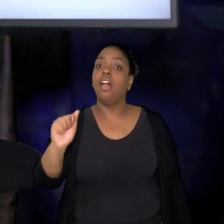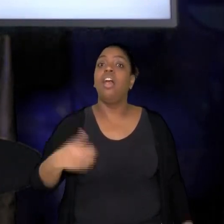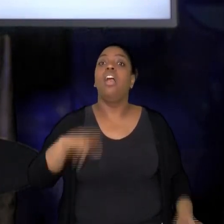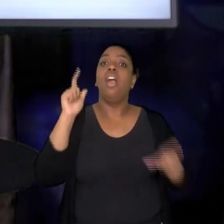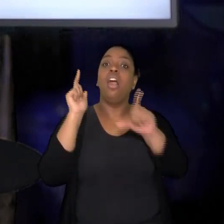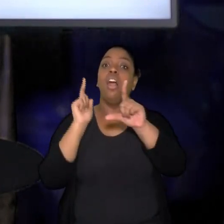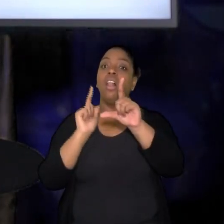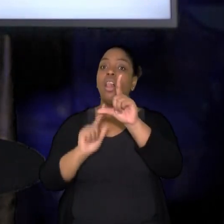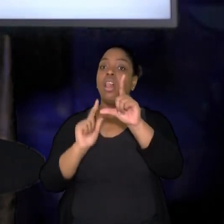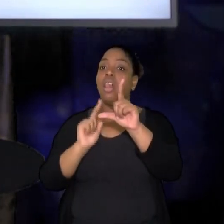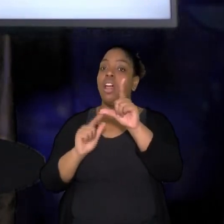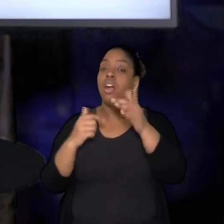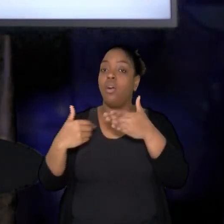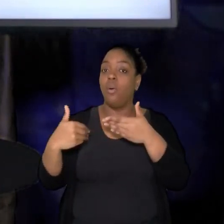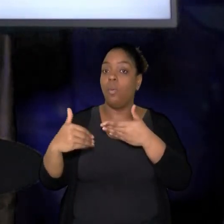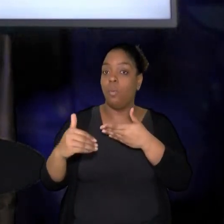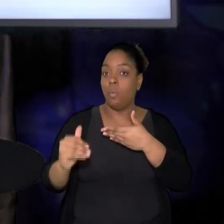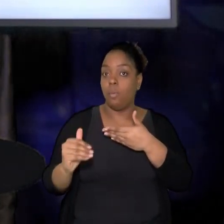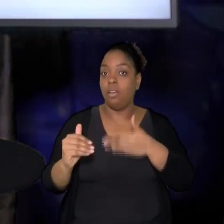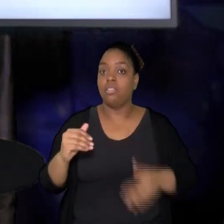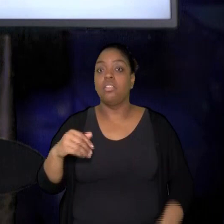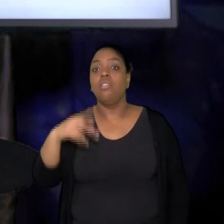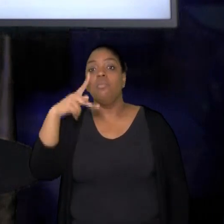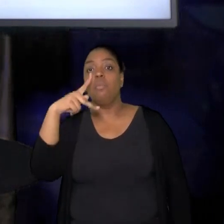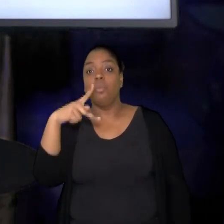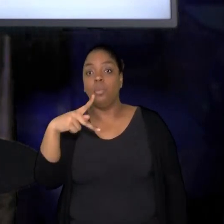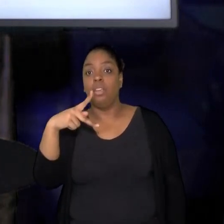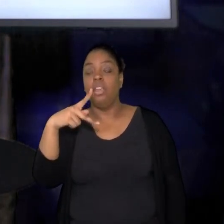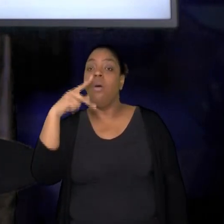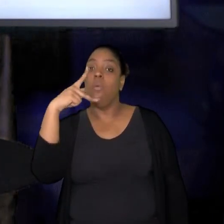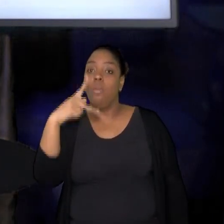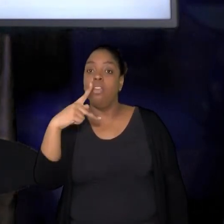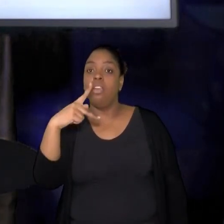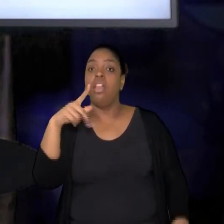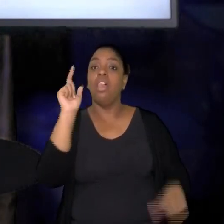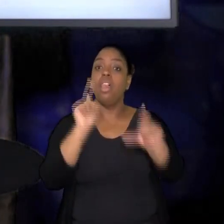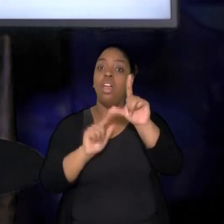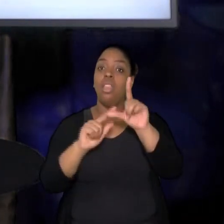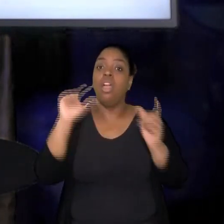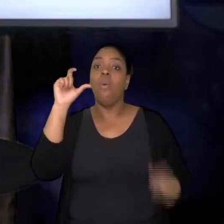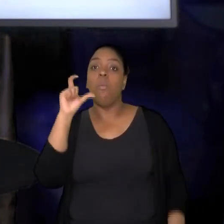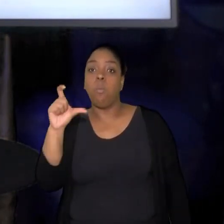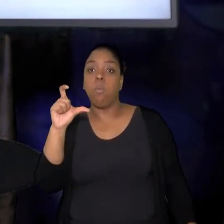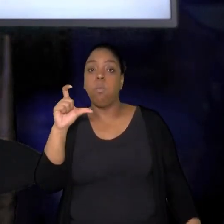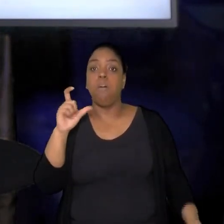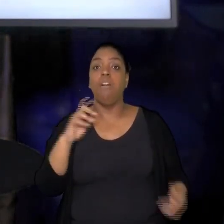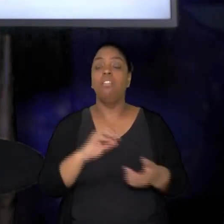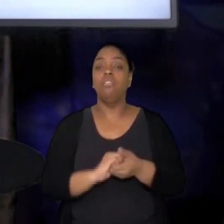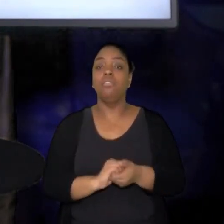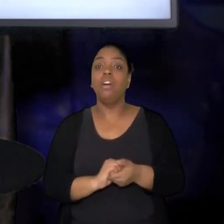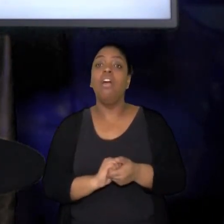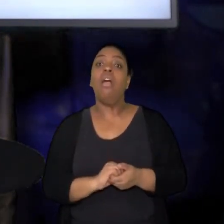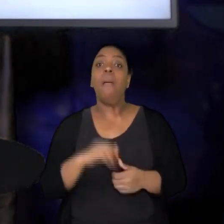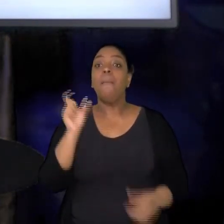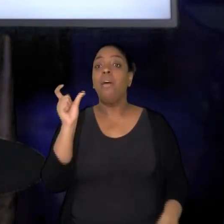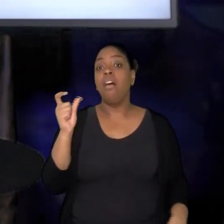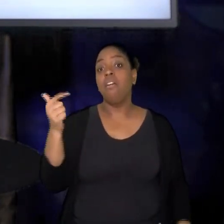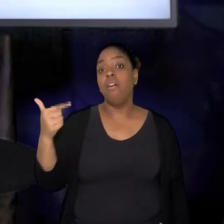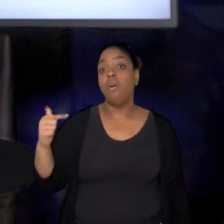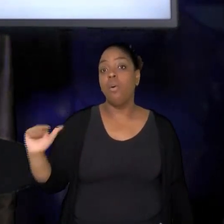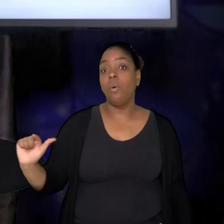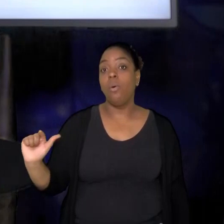letra inicial, que é a letrinha P maiúscula. A outra palavra